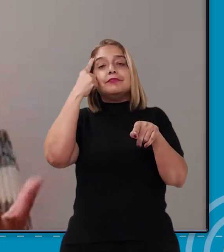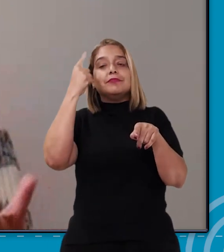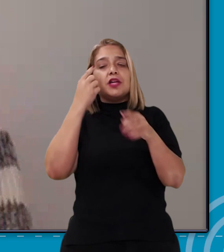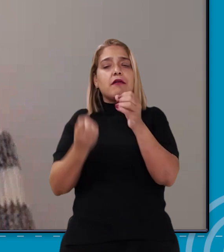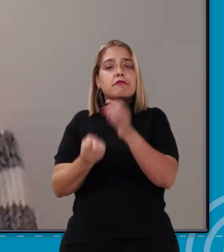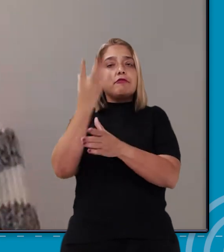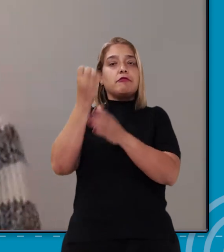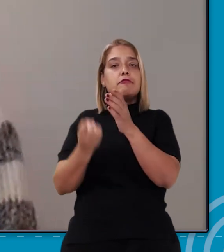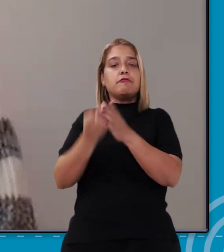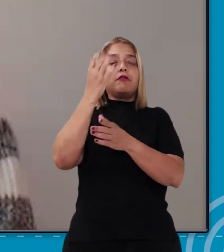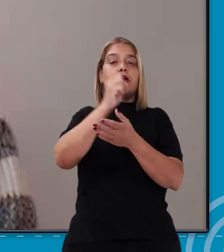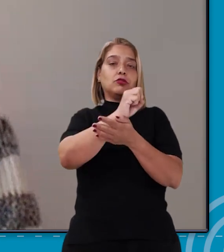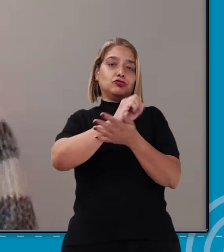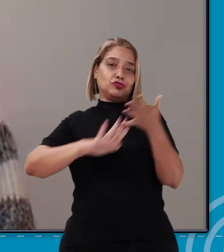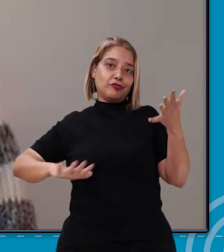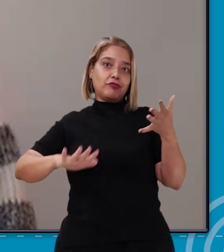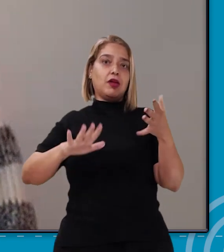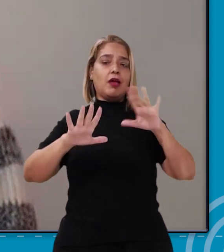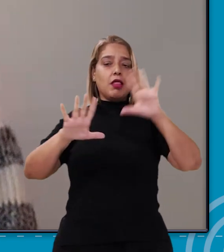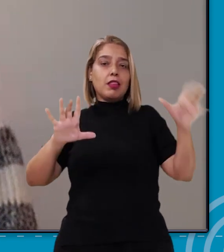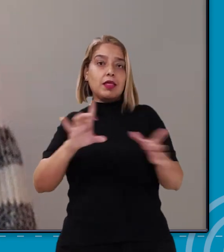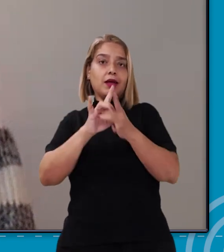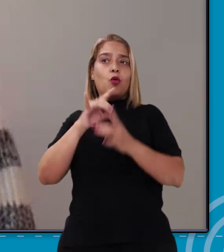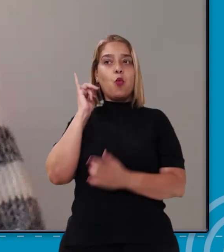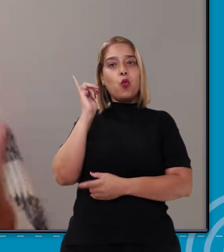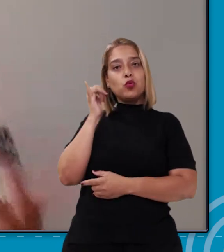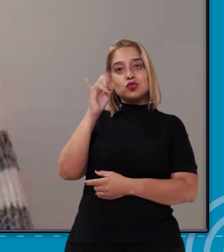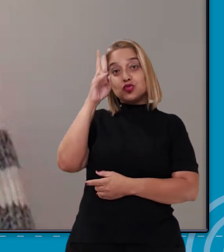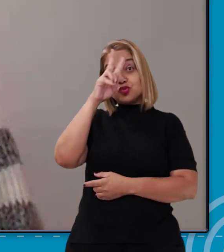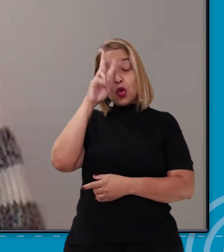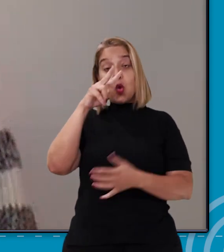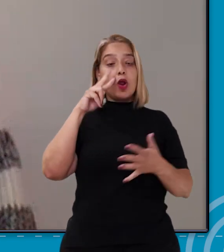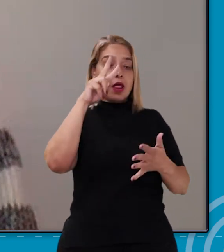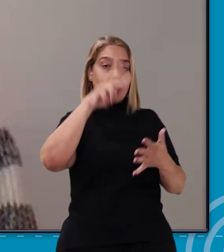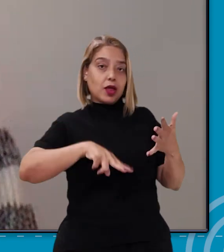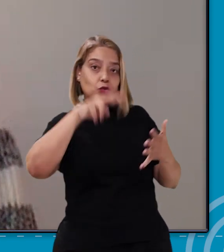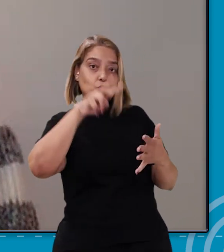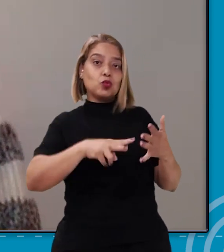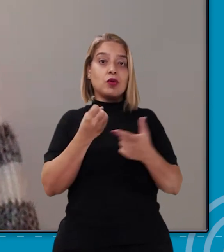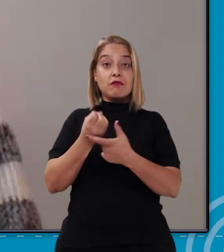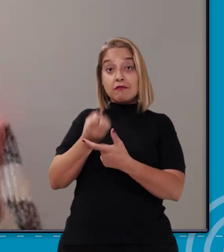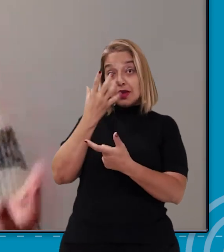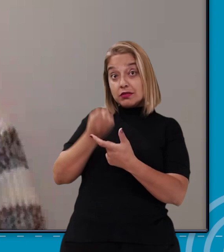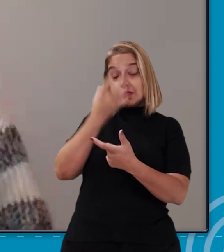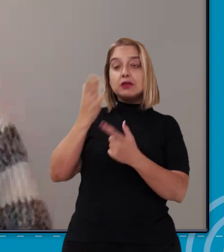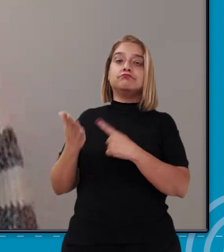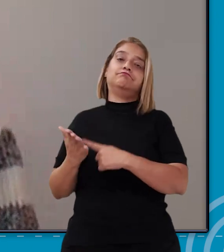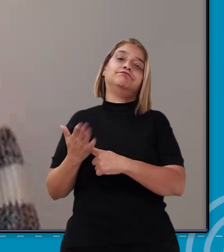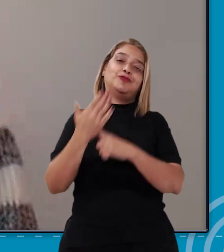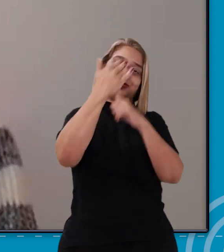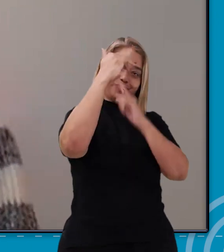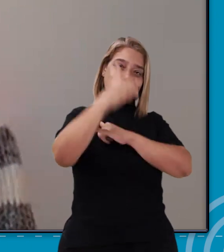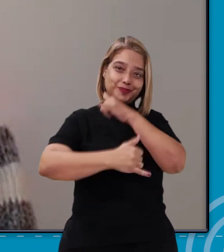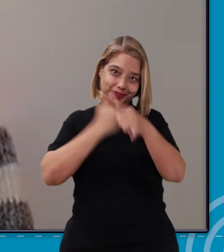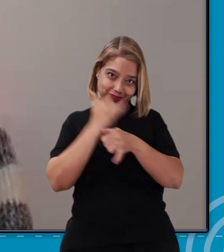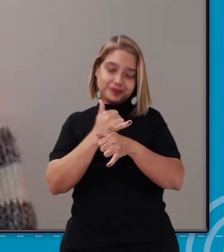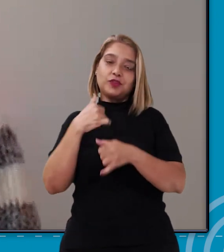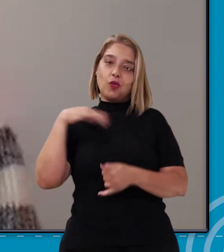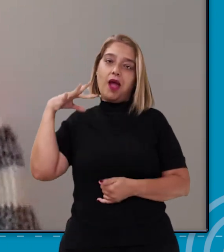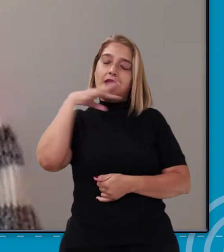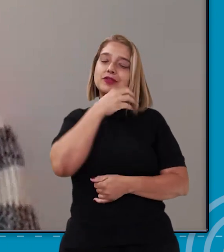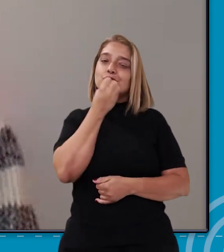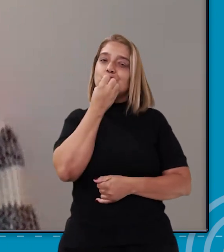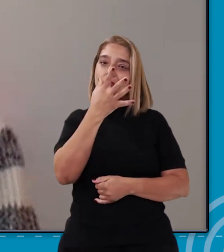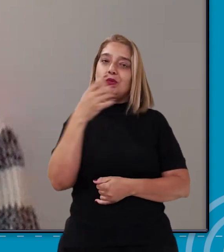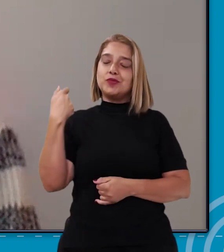criação de atividades que sejam aliadas à contação de história, à leitura e à alfabetização em tecnologias digitais. Eu